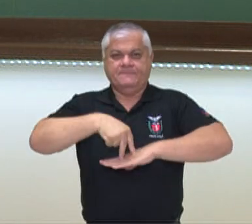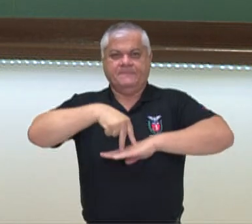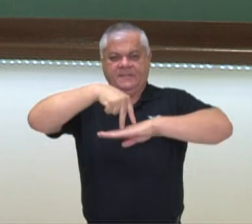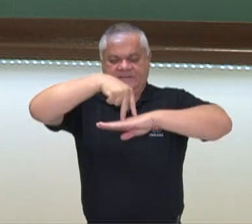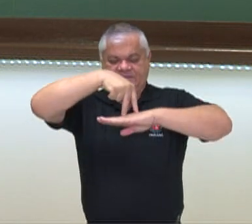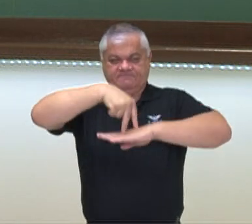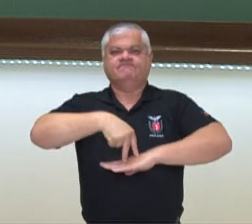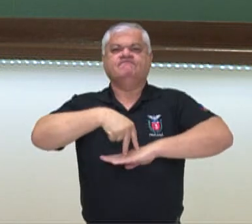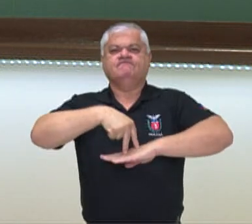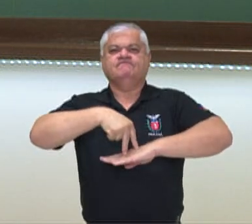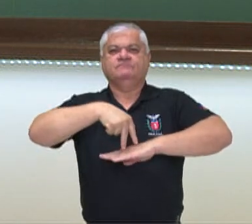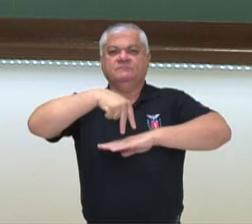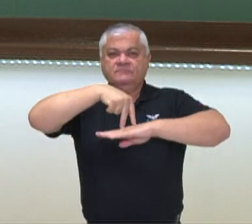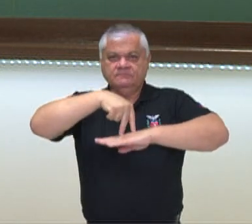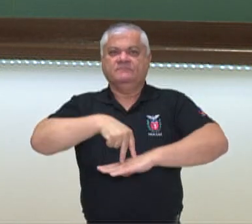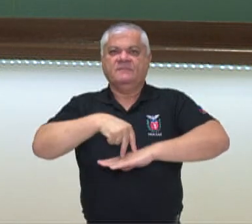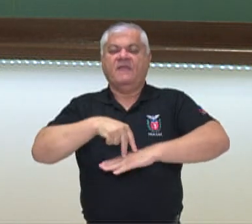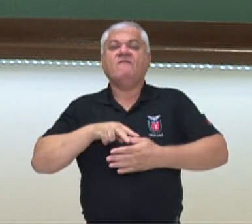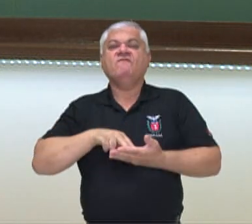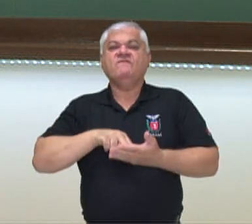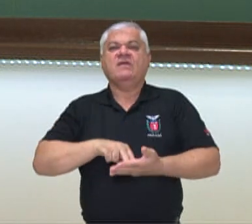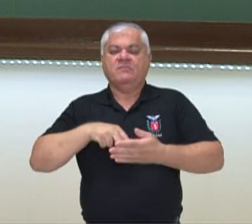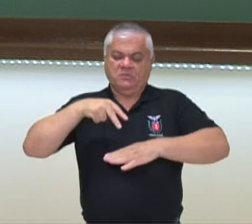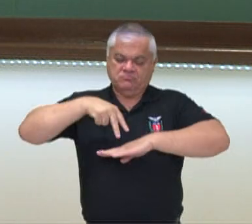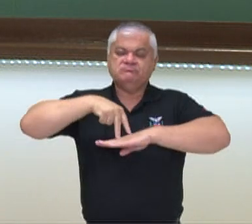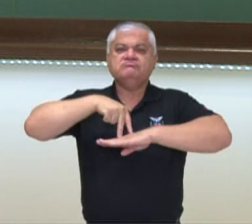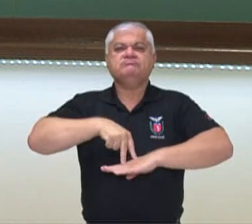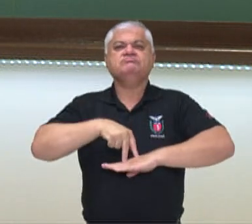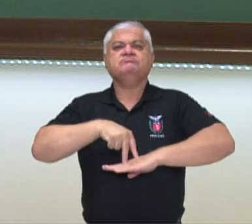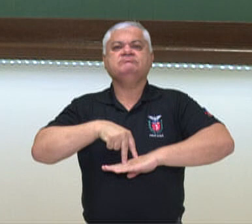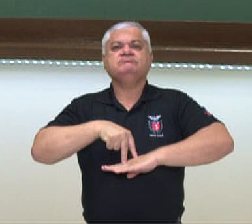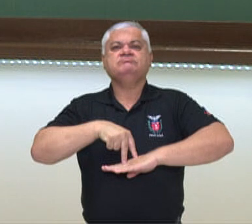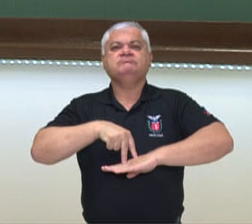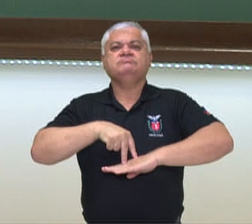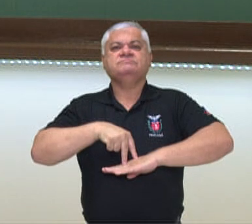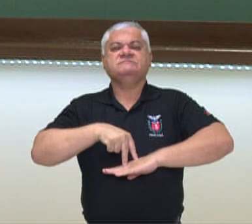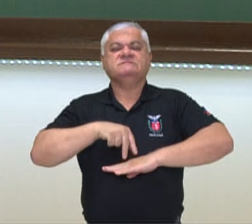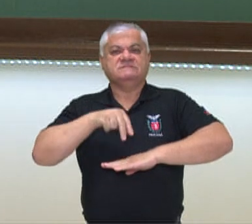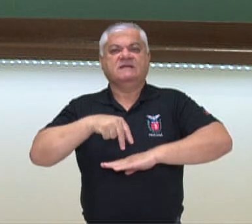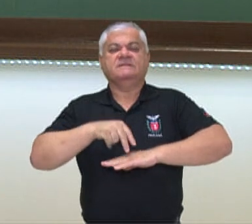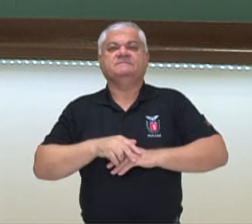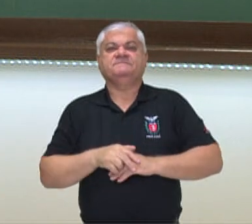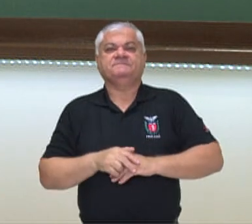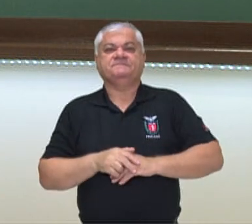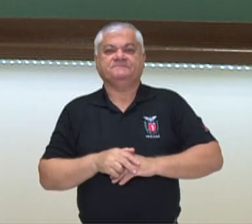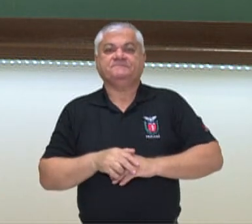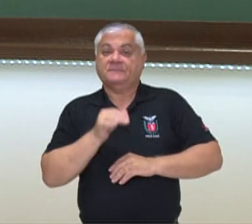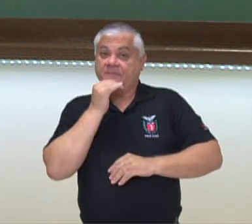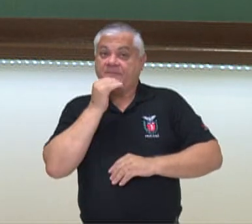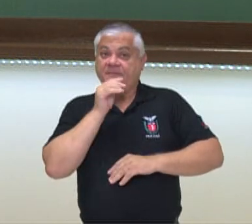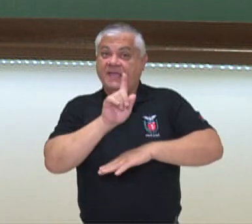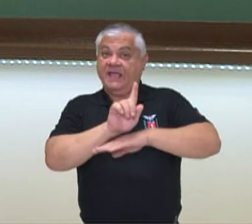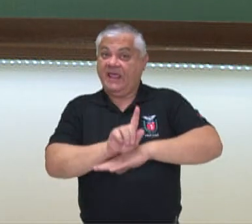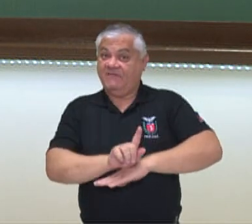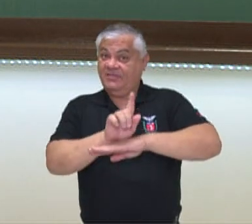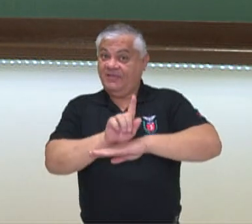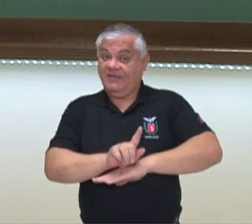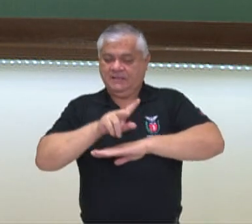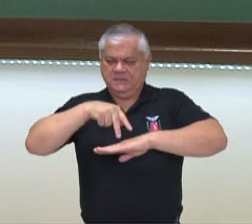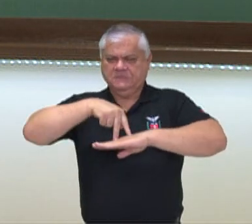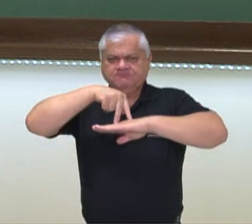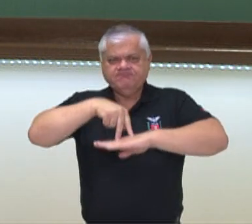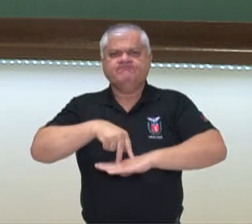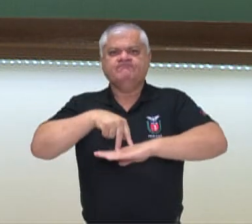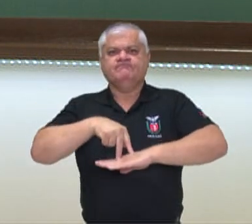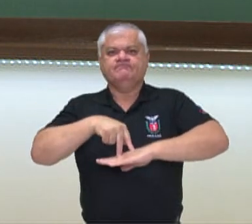né? Nos puxa para o chão, né? Para a terra, né? A gravidade nos puxa para o chão,